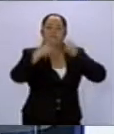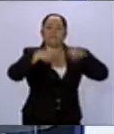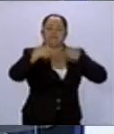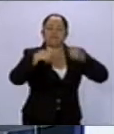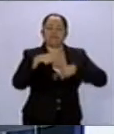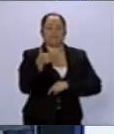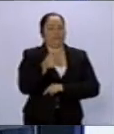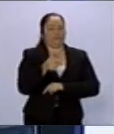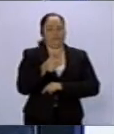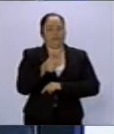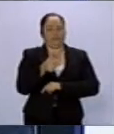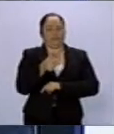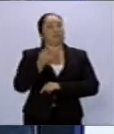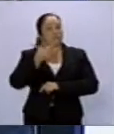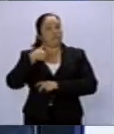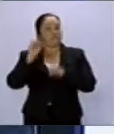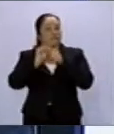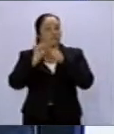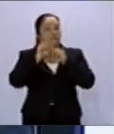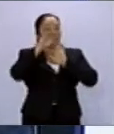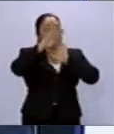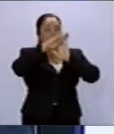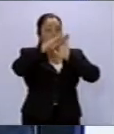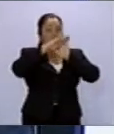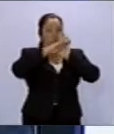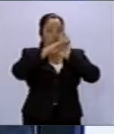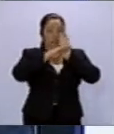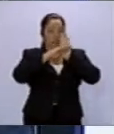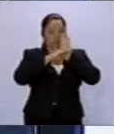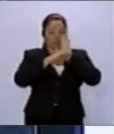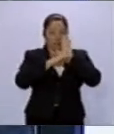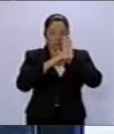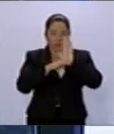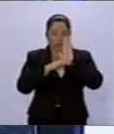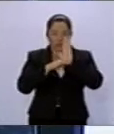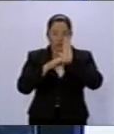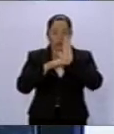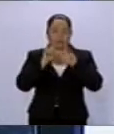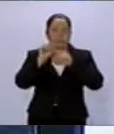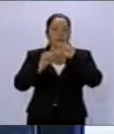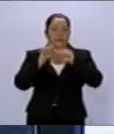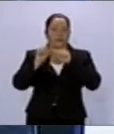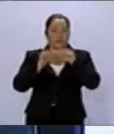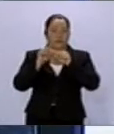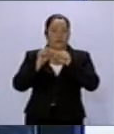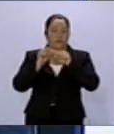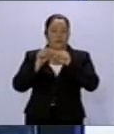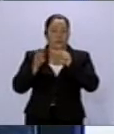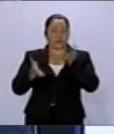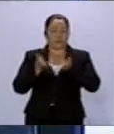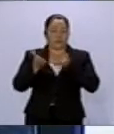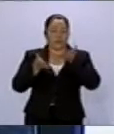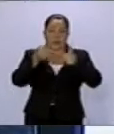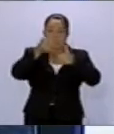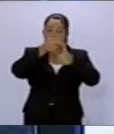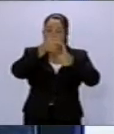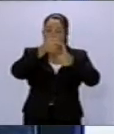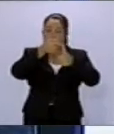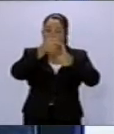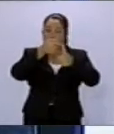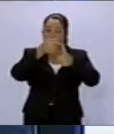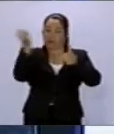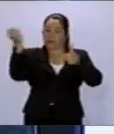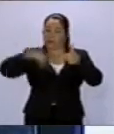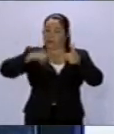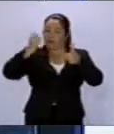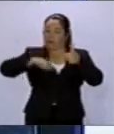estamos fazendo um programa que tem já condições de estabelecer primeiro a capacidade do treinamento